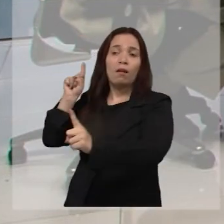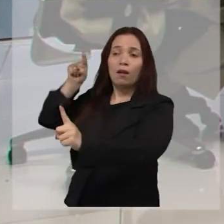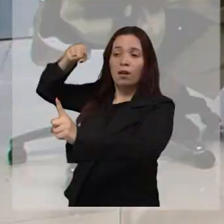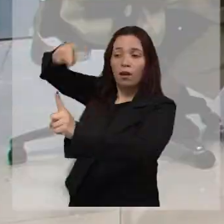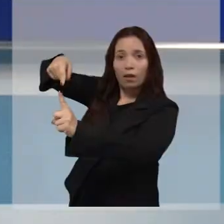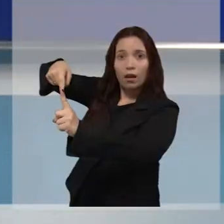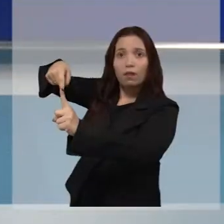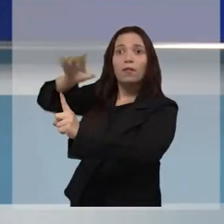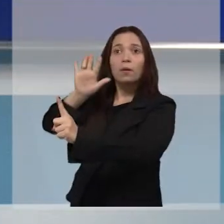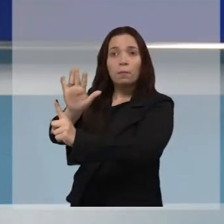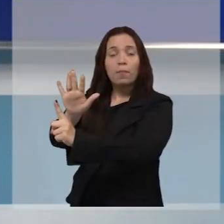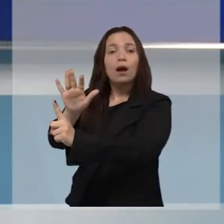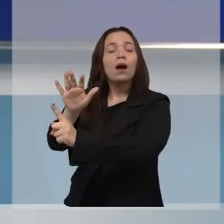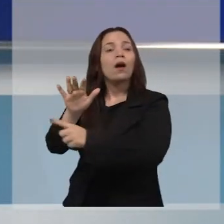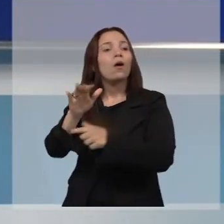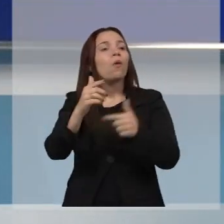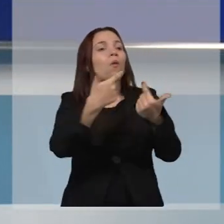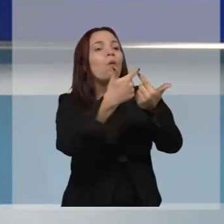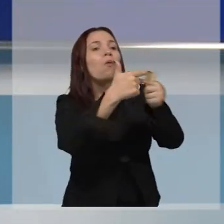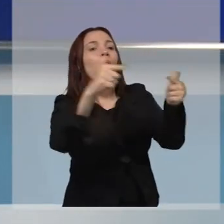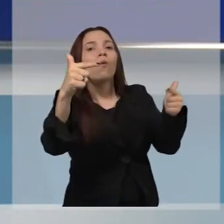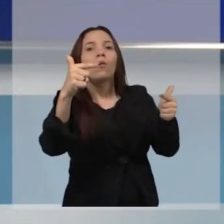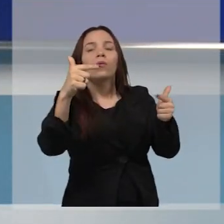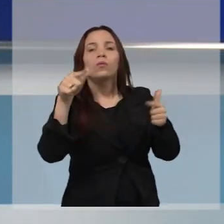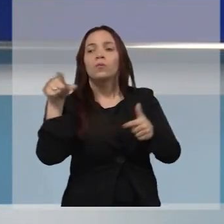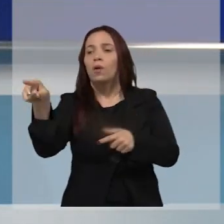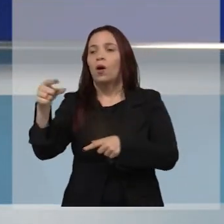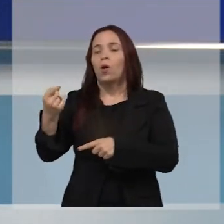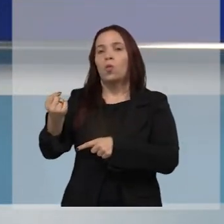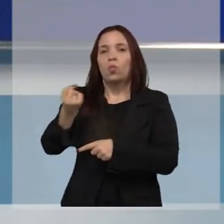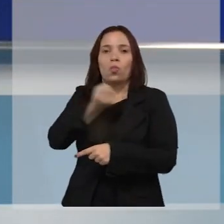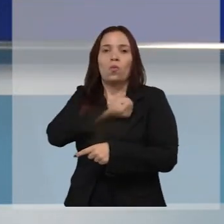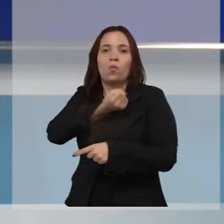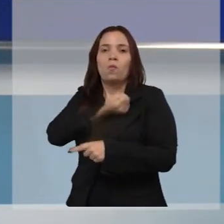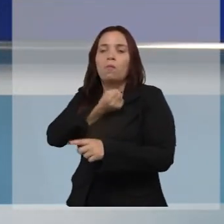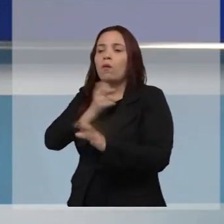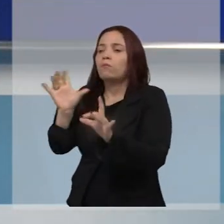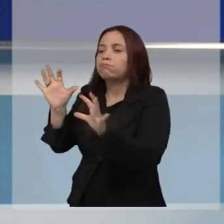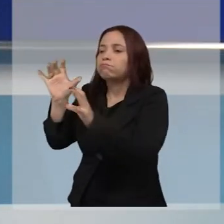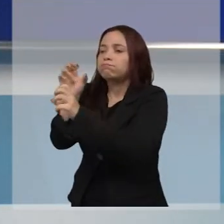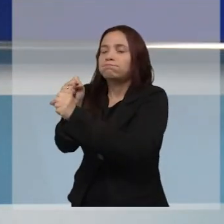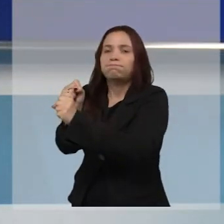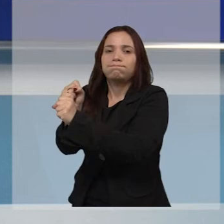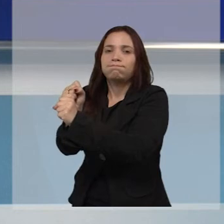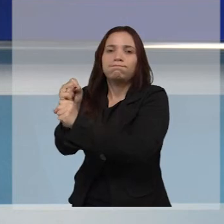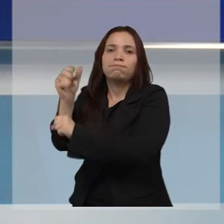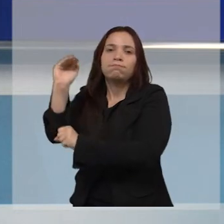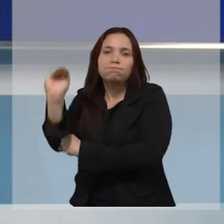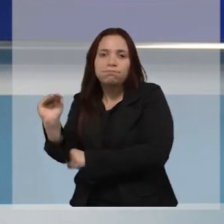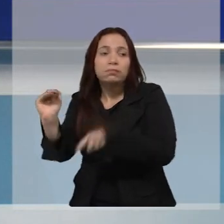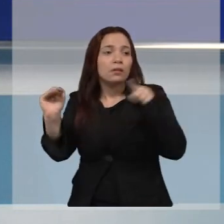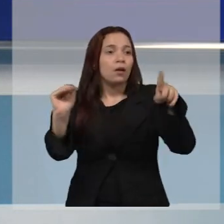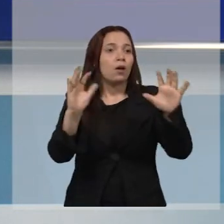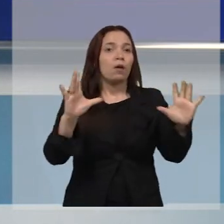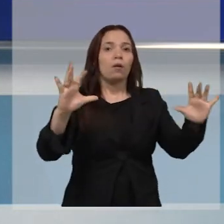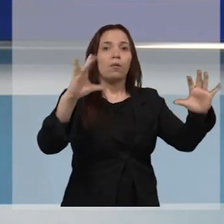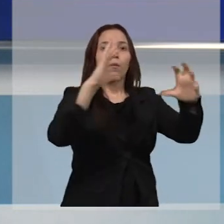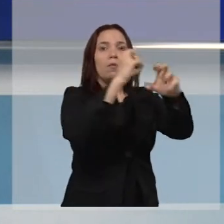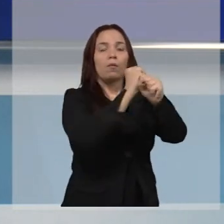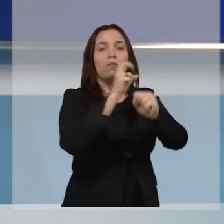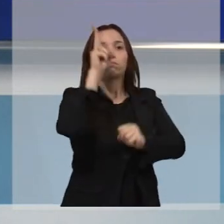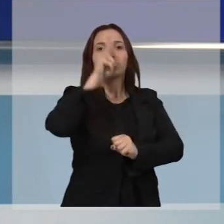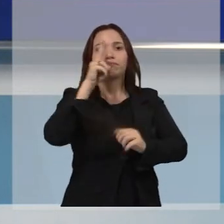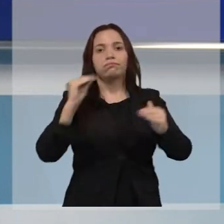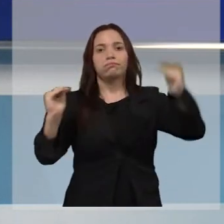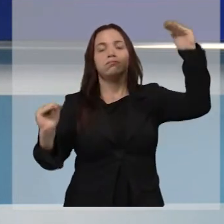mas ele é insignificante do ponto de vista quantitativo, né, para o universo do sistema prisional como um todo. E é importante a gente